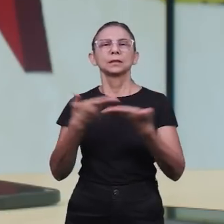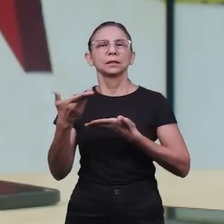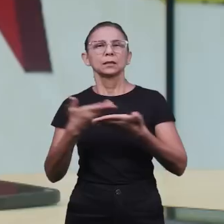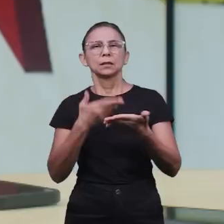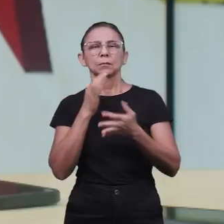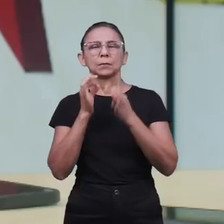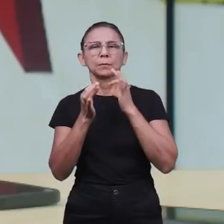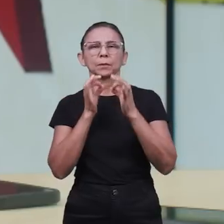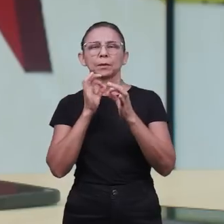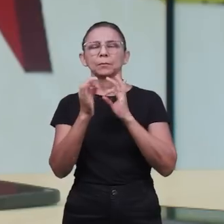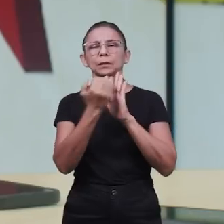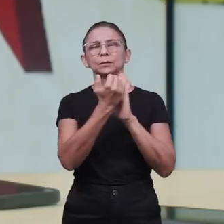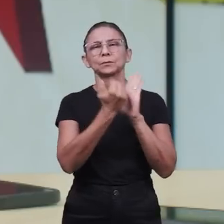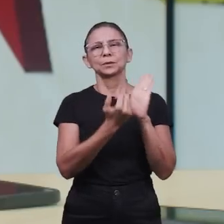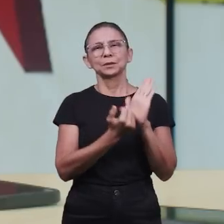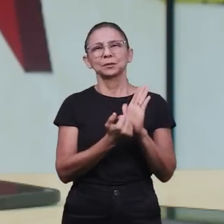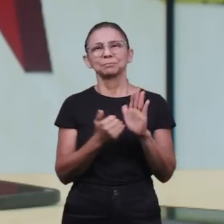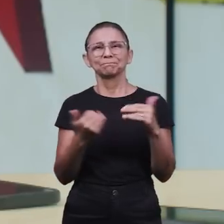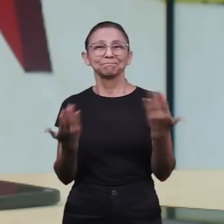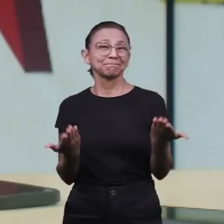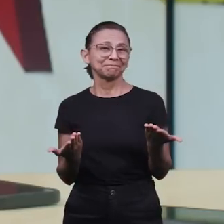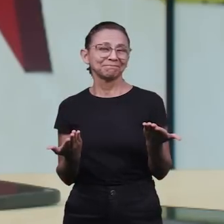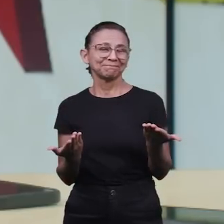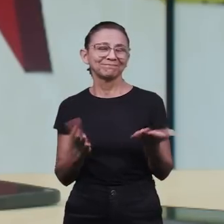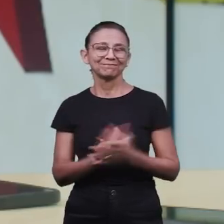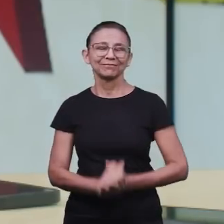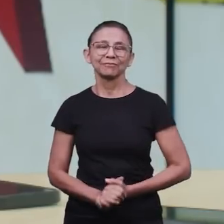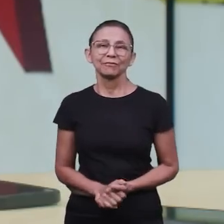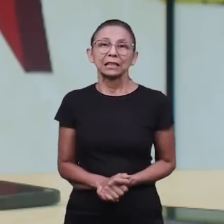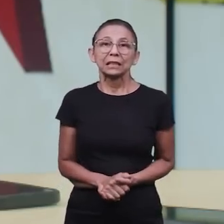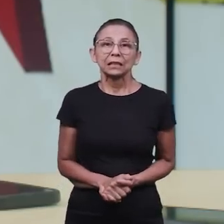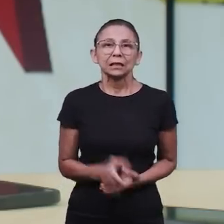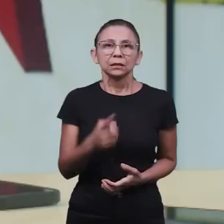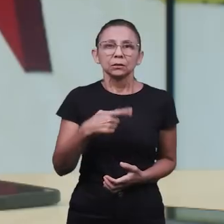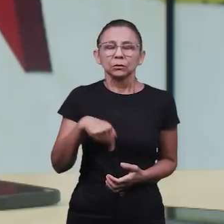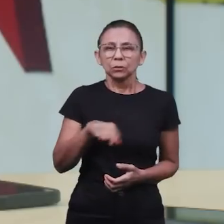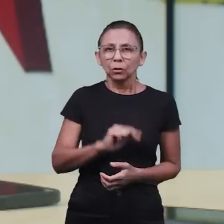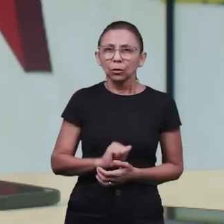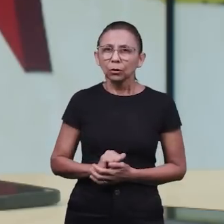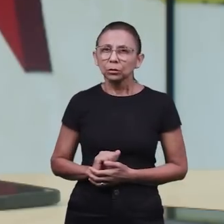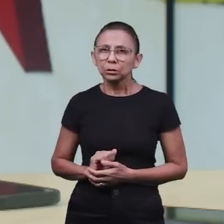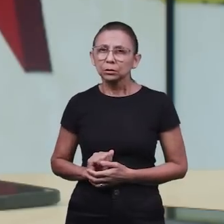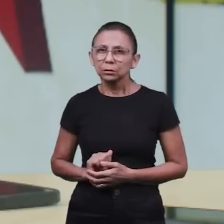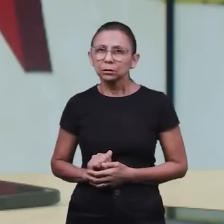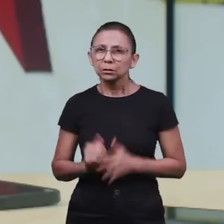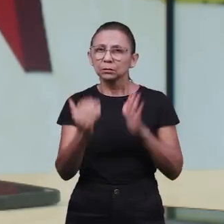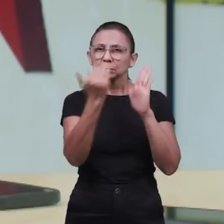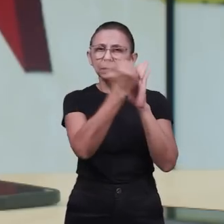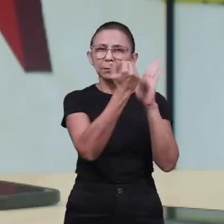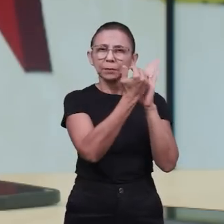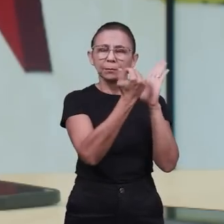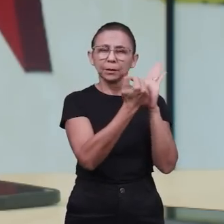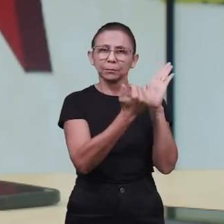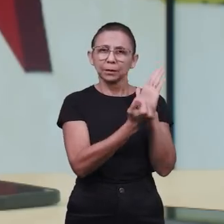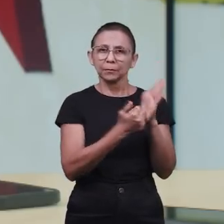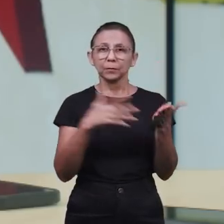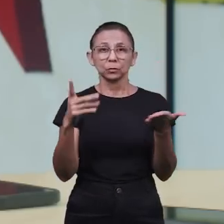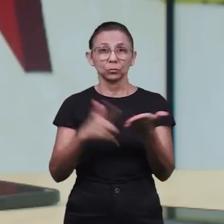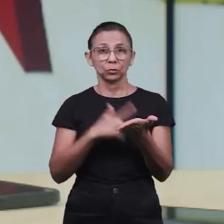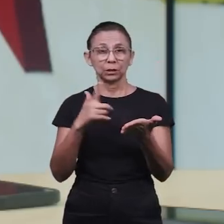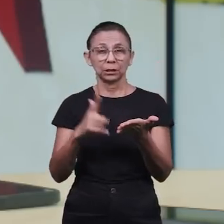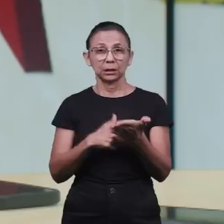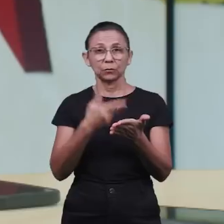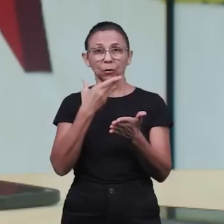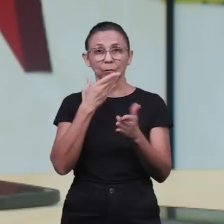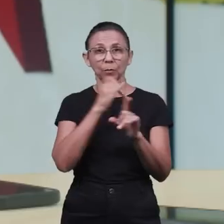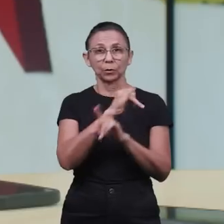programa, para nós é uma bênção. E nós estamos numa sequência muito especial acerca do livro do profeta Daniel.